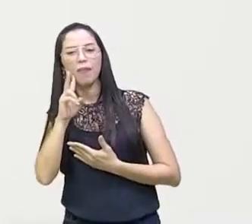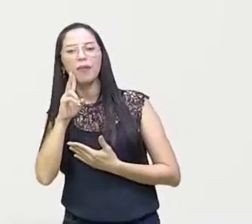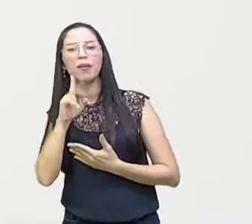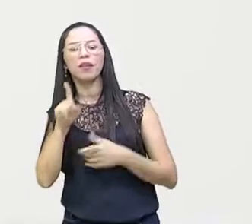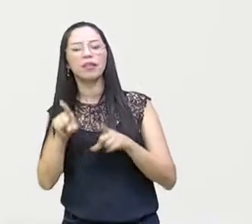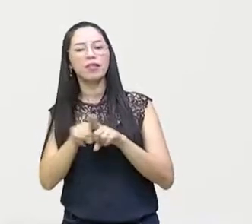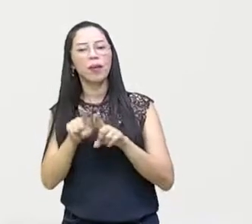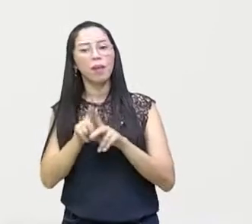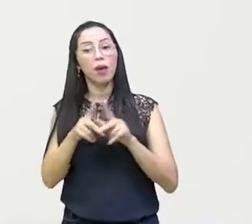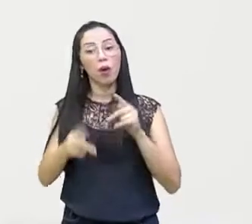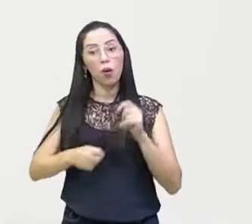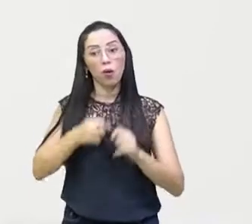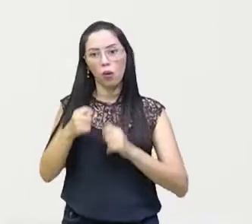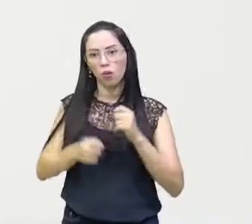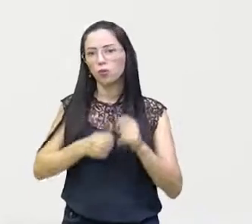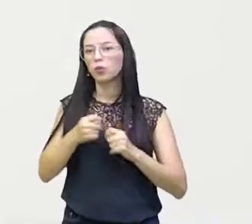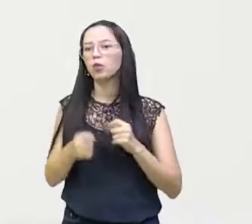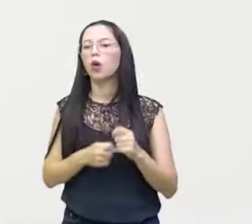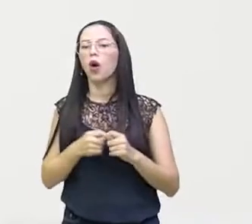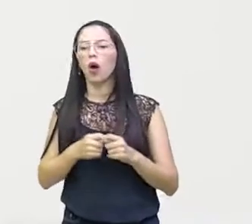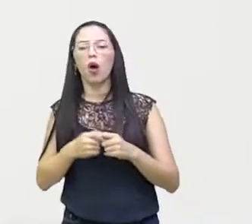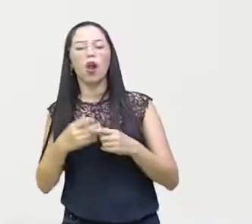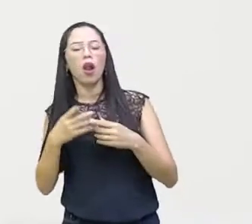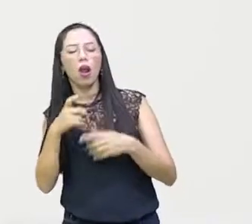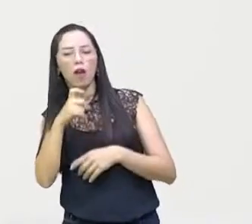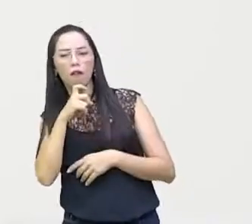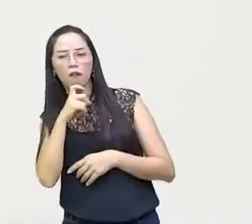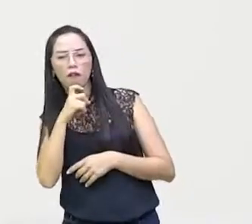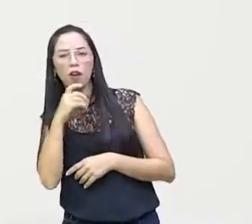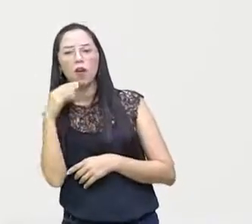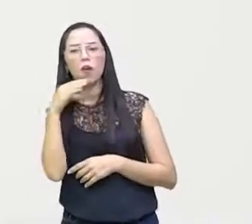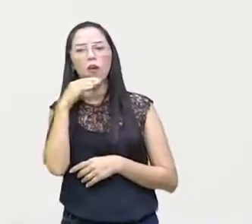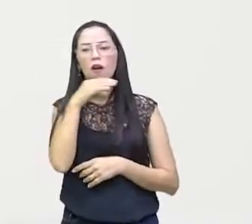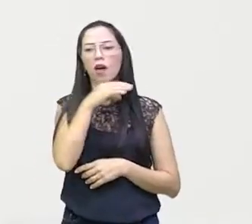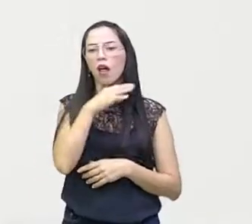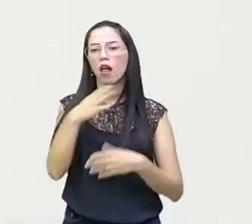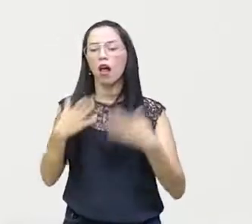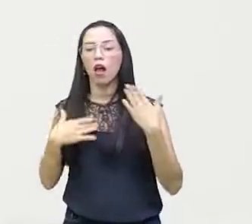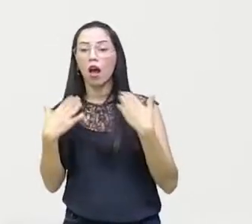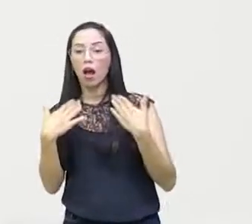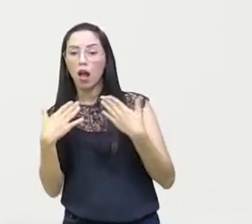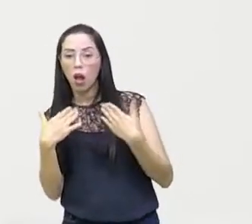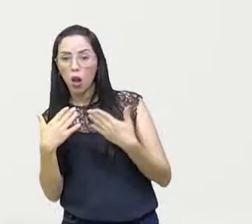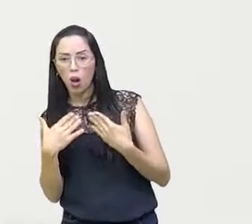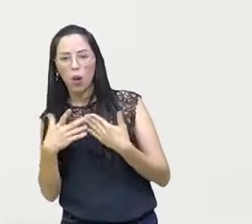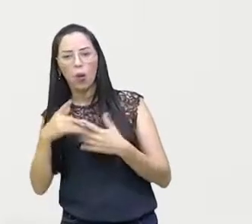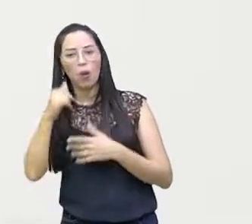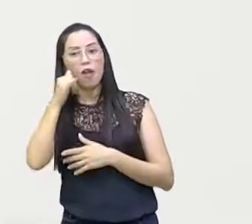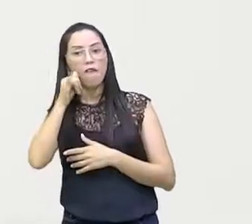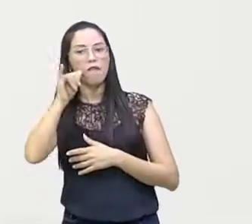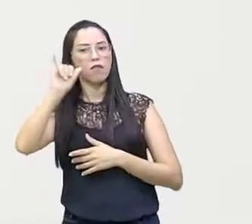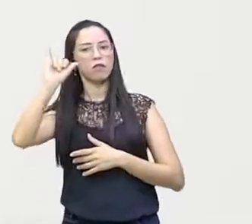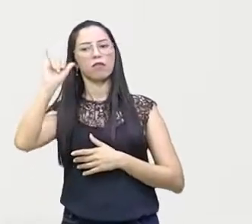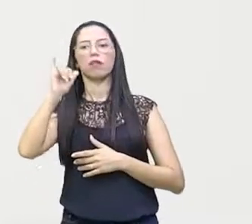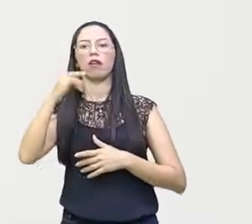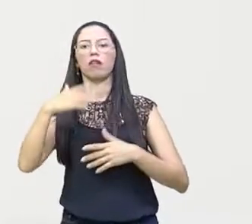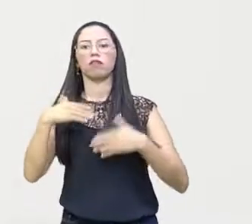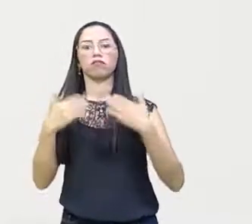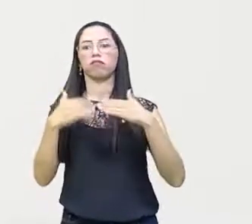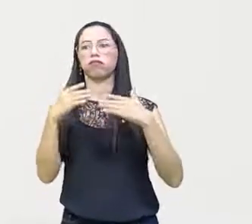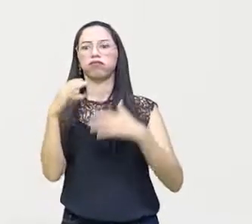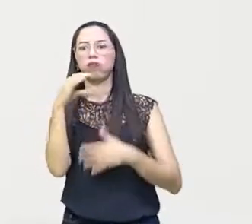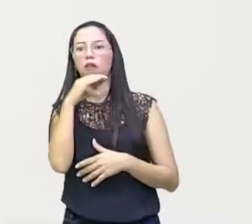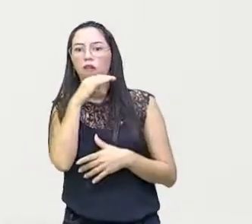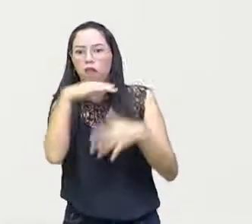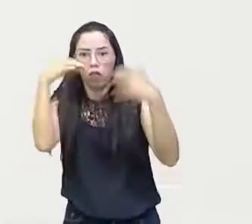está em todo o nosso corpo, então ele auxilia na temperatura para que o calor seja desenvolvido em todo o nosso corpo, né? Para